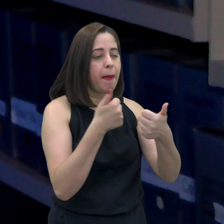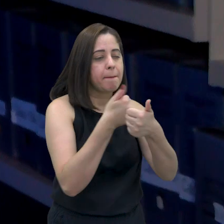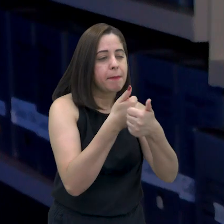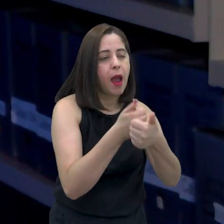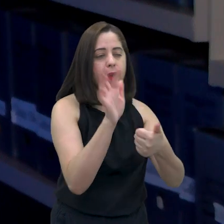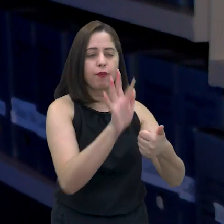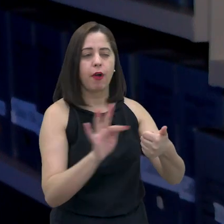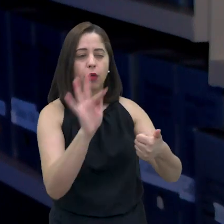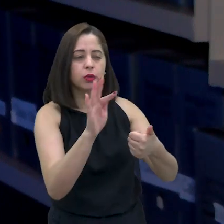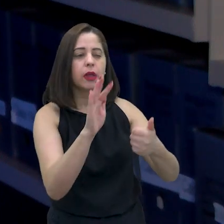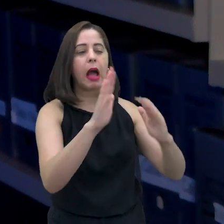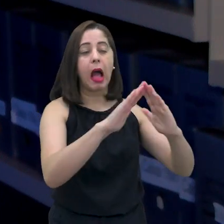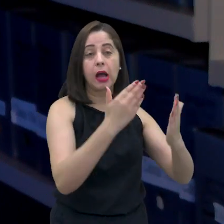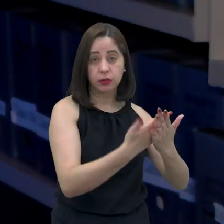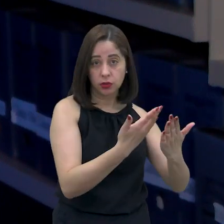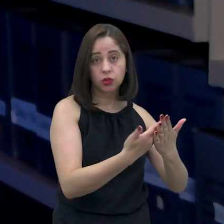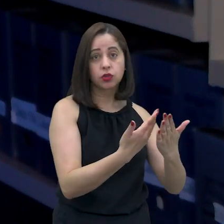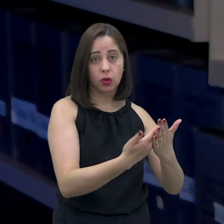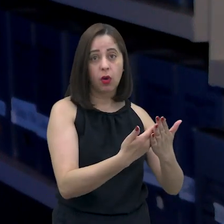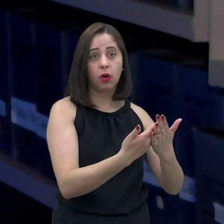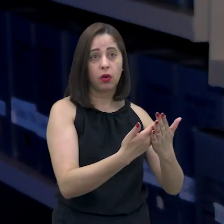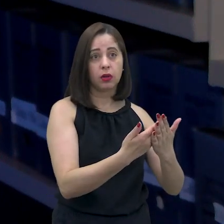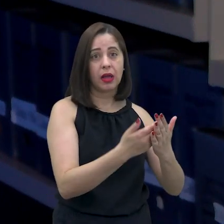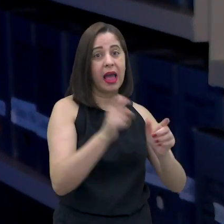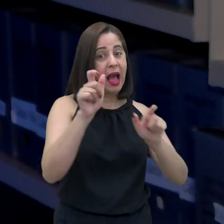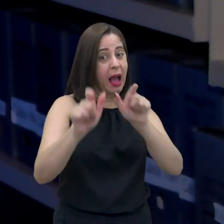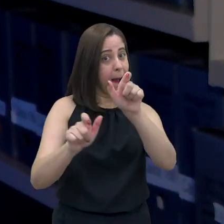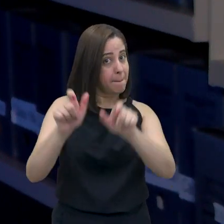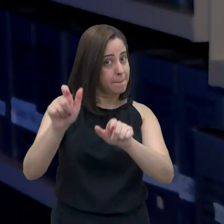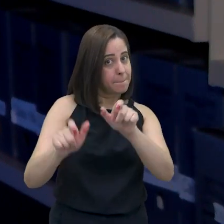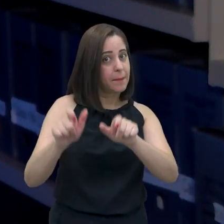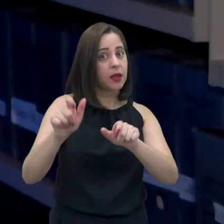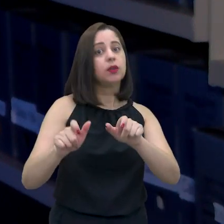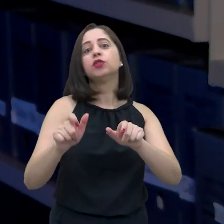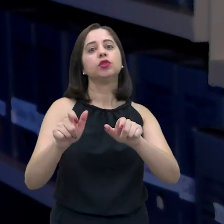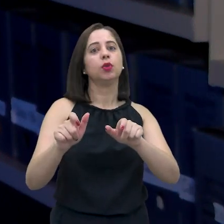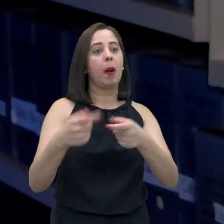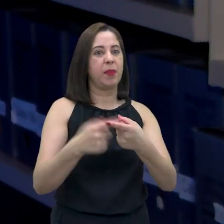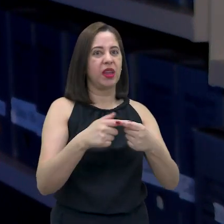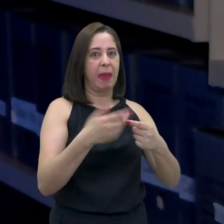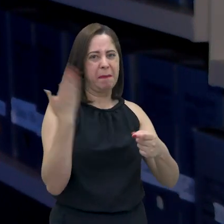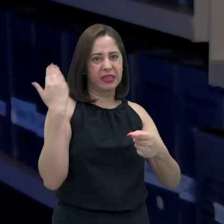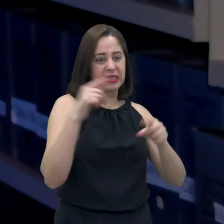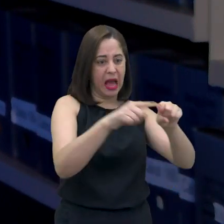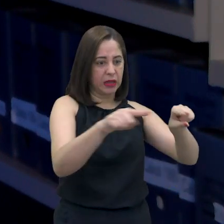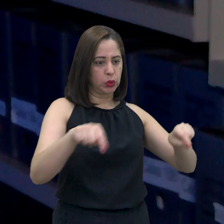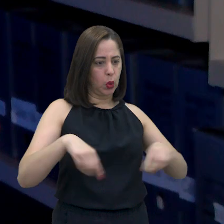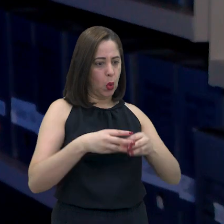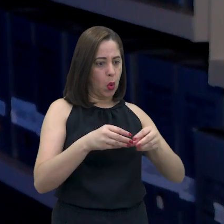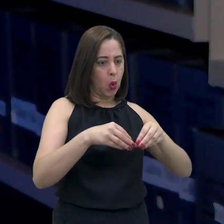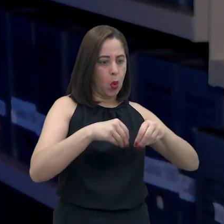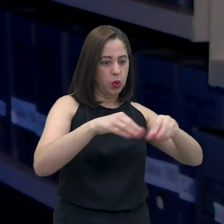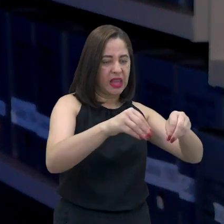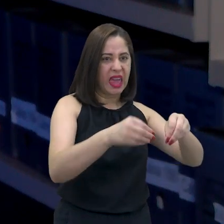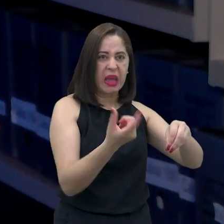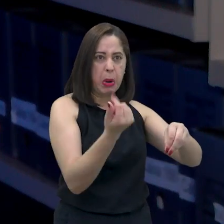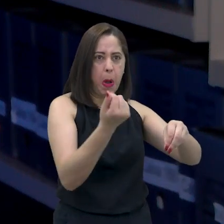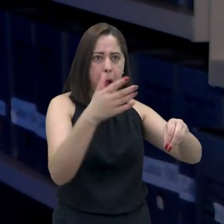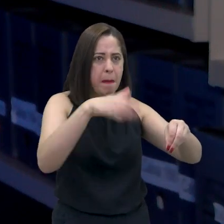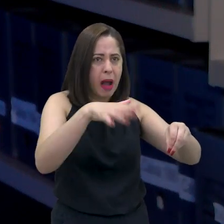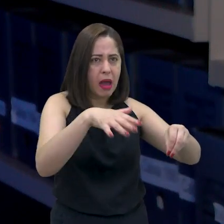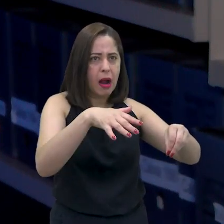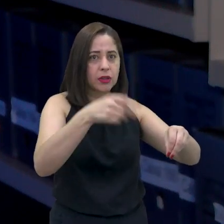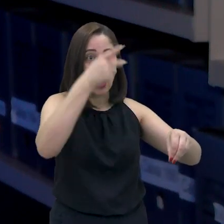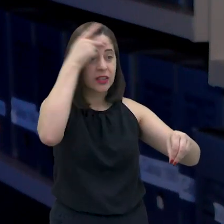começou a chamar atenção para casais principalmente n pessoas que estavam formando famílias que aqui o local era muito barato naquela época né então várias pessoas